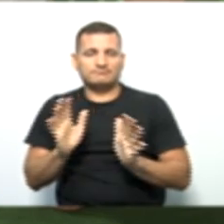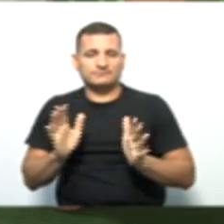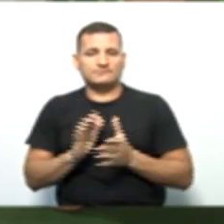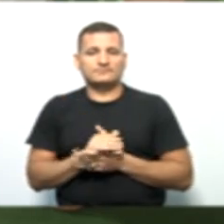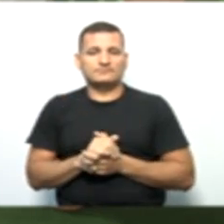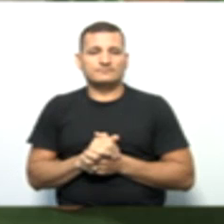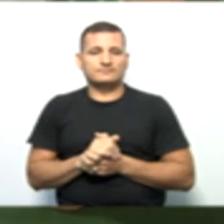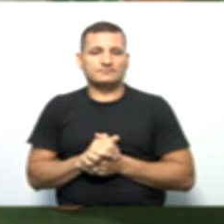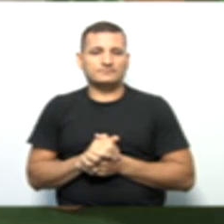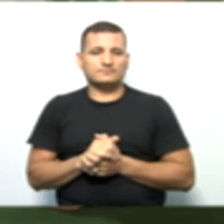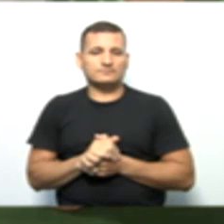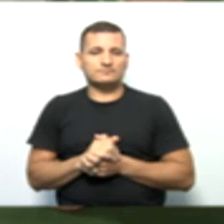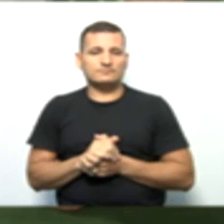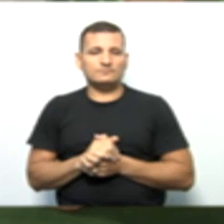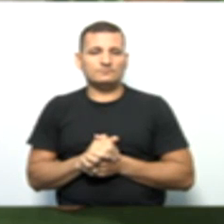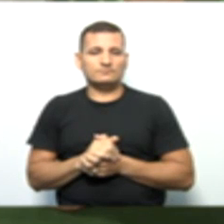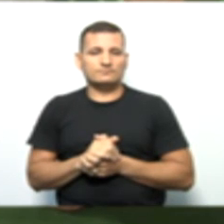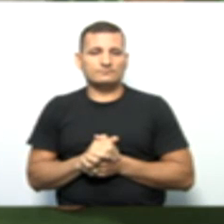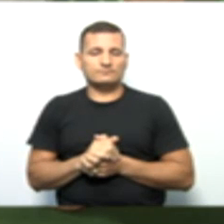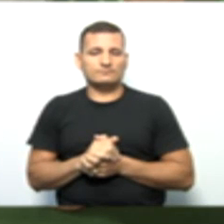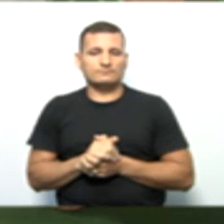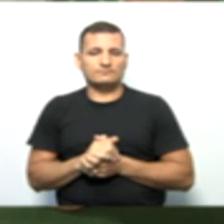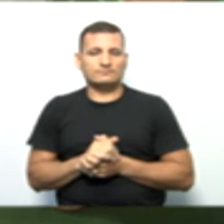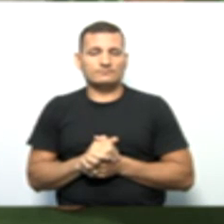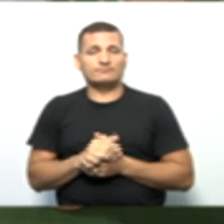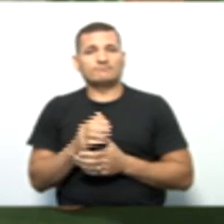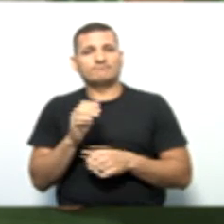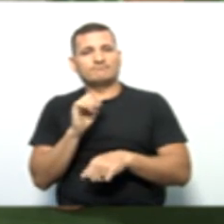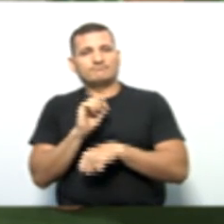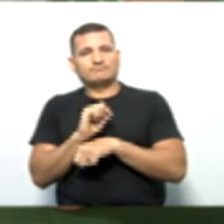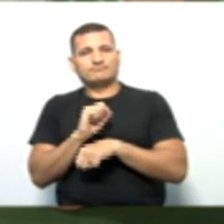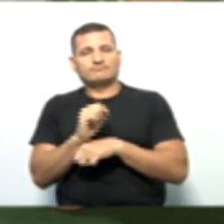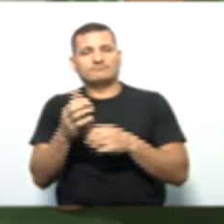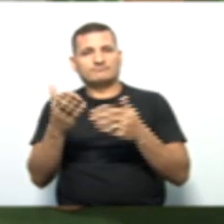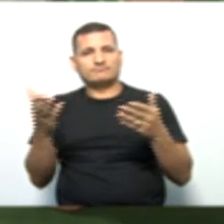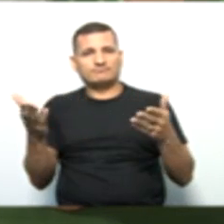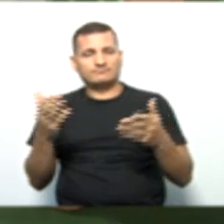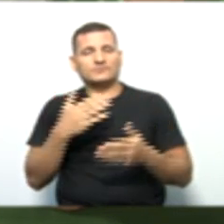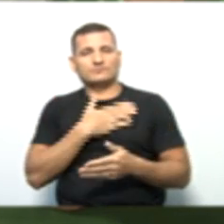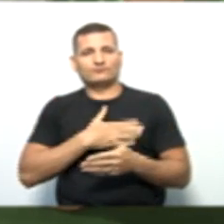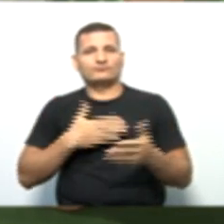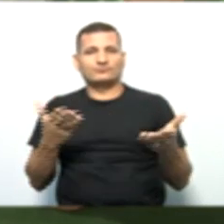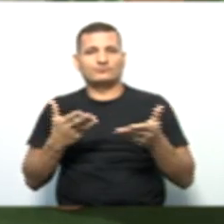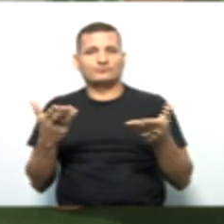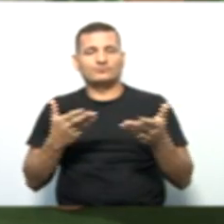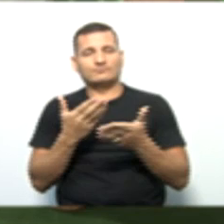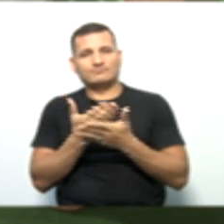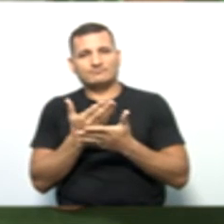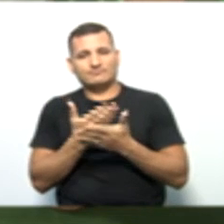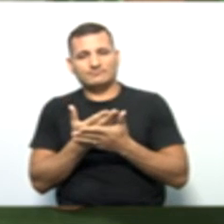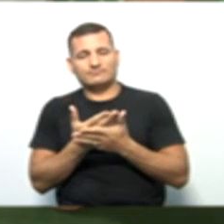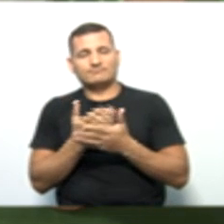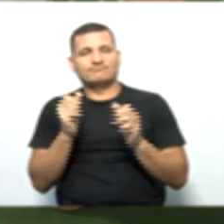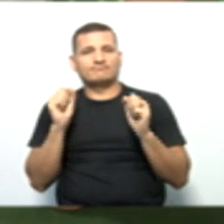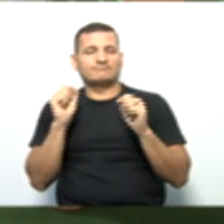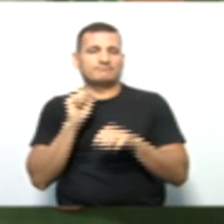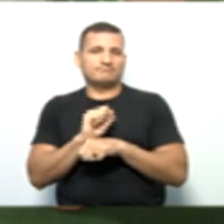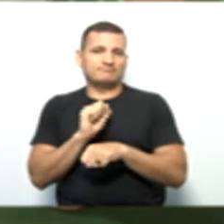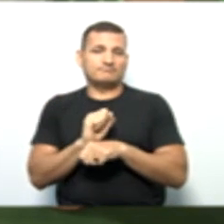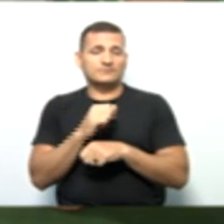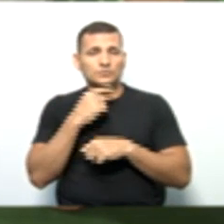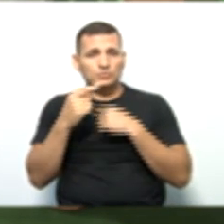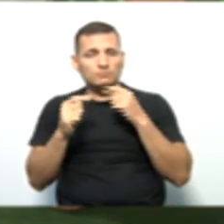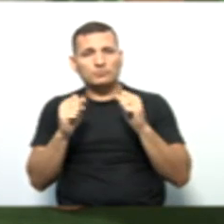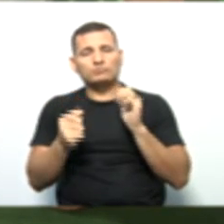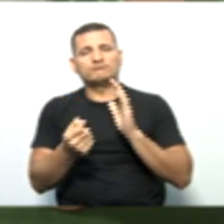a palavra para a professora Juliana aqui também. Então, eu aguardo vocês. Adorei hoje as contribuições. Vamos ficar aguardando. Dúvidas também, mandem